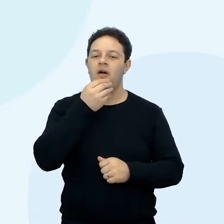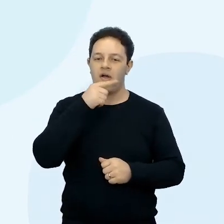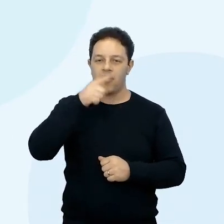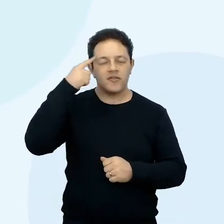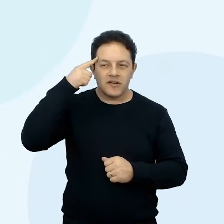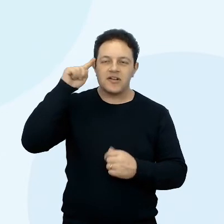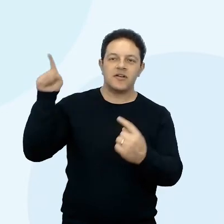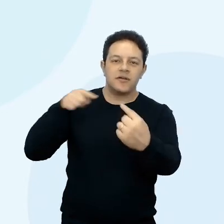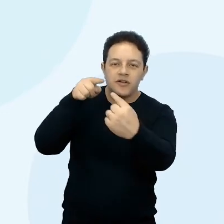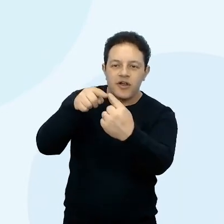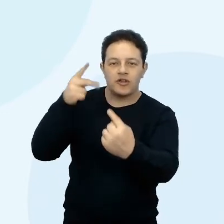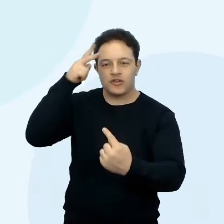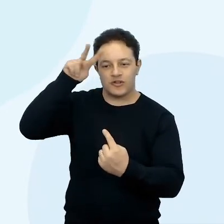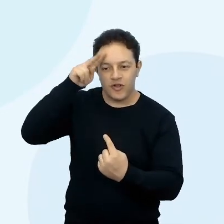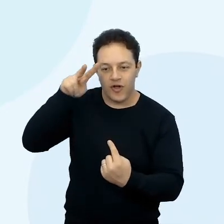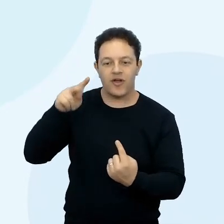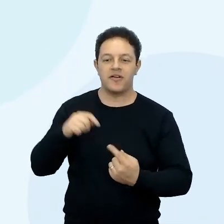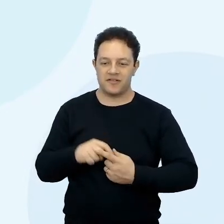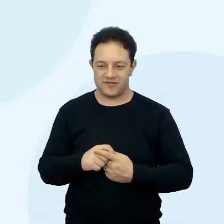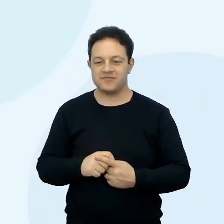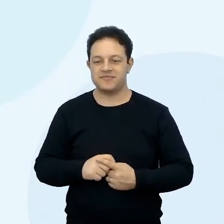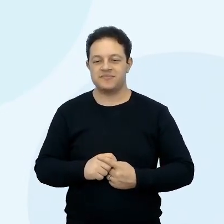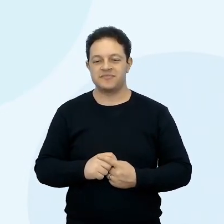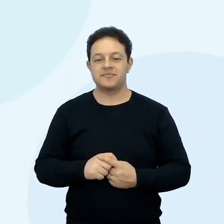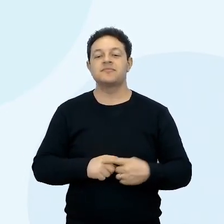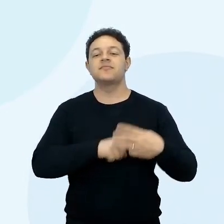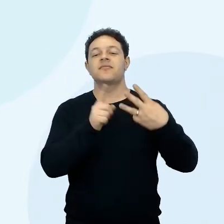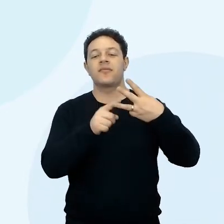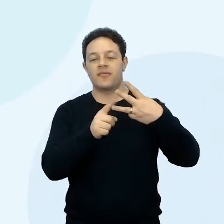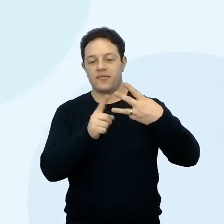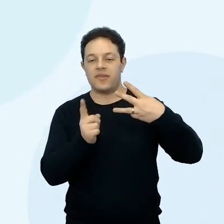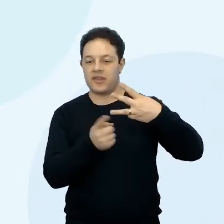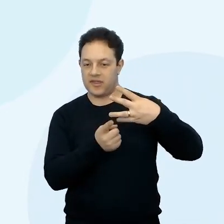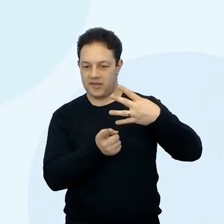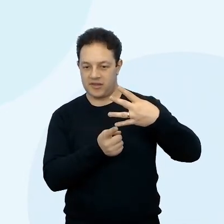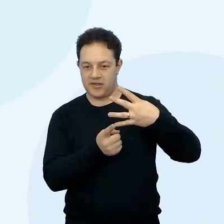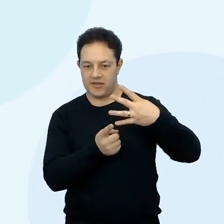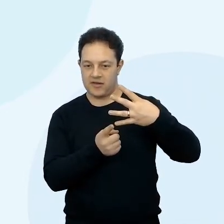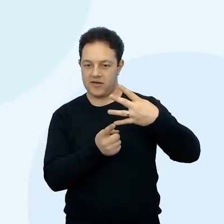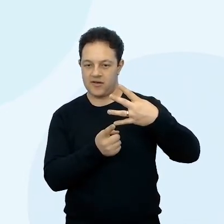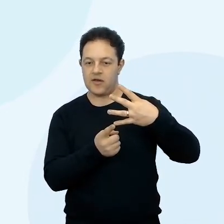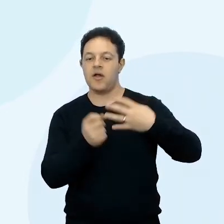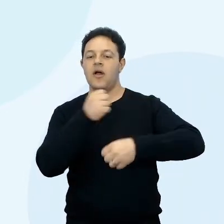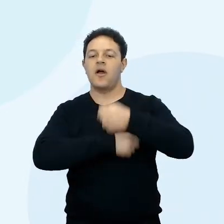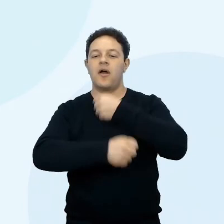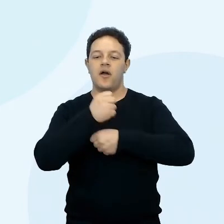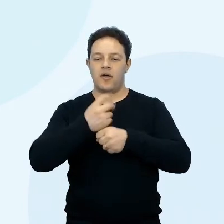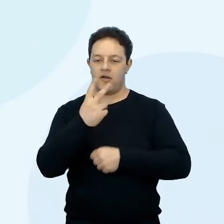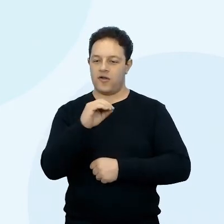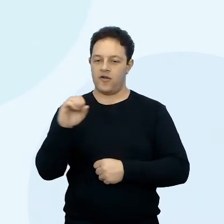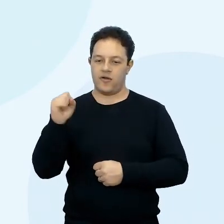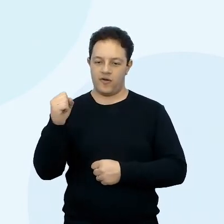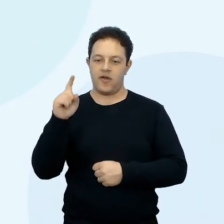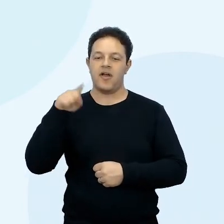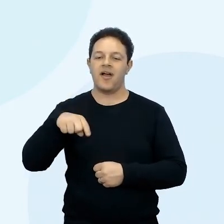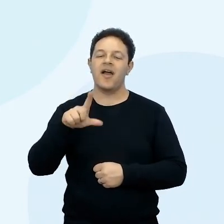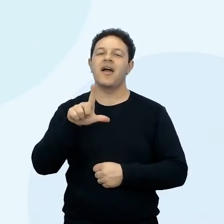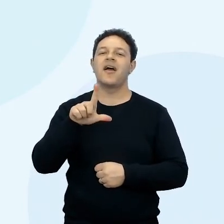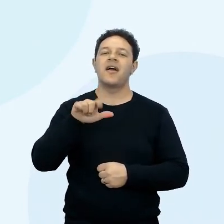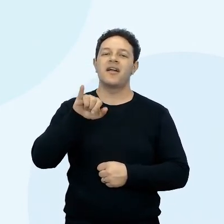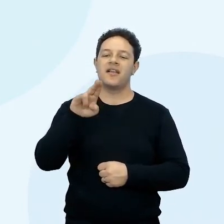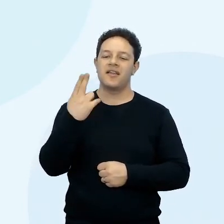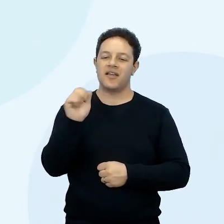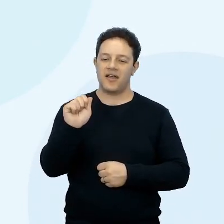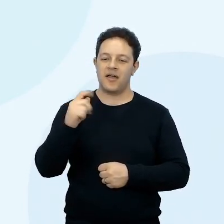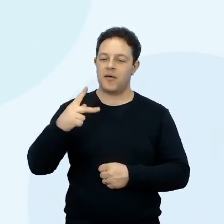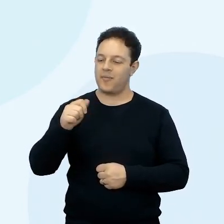missão histórica, que será o Che. E a gente tem, em 2008, o Linha de Passe. Galera da